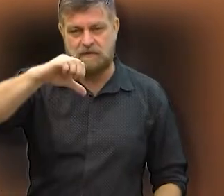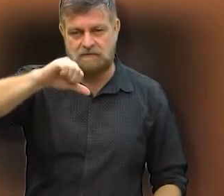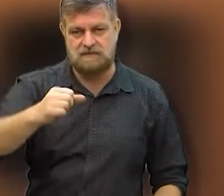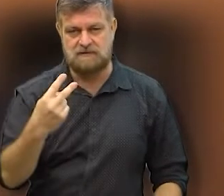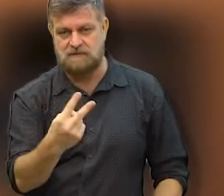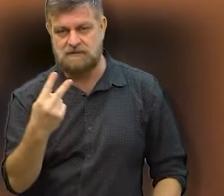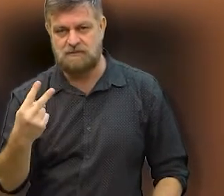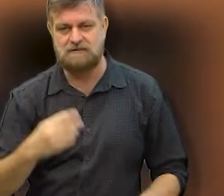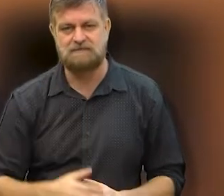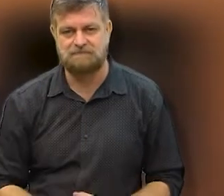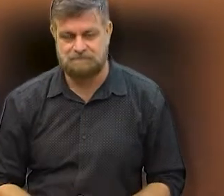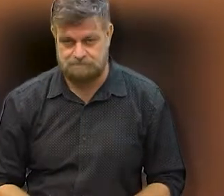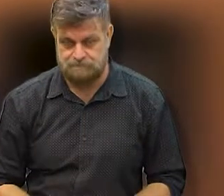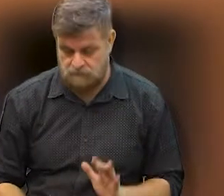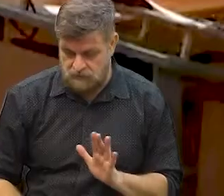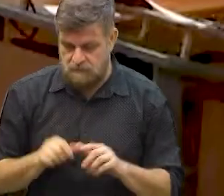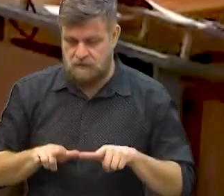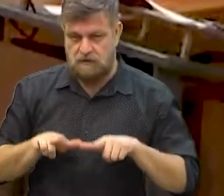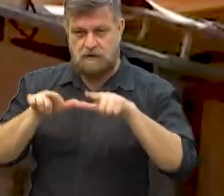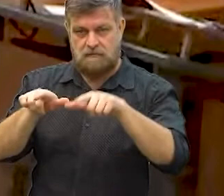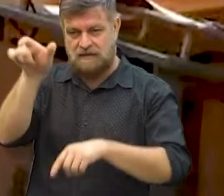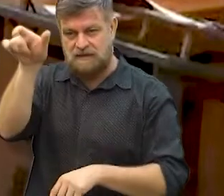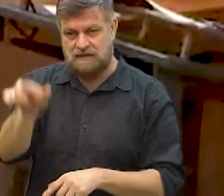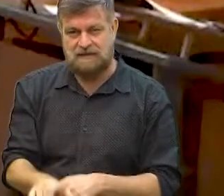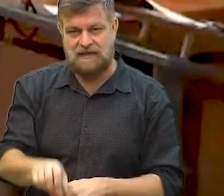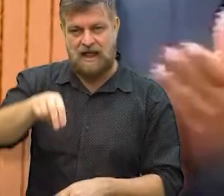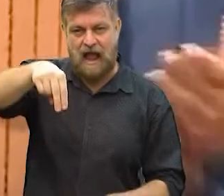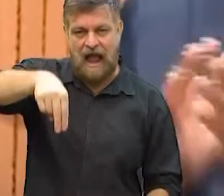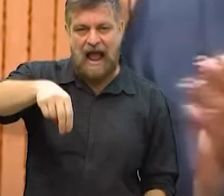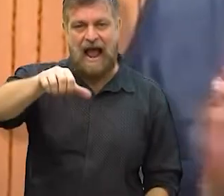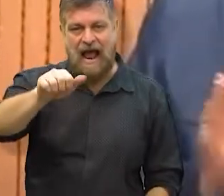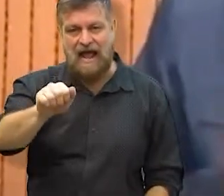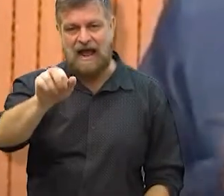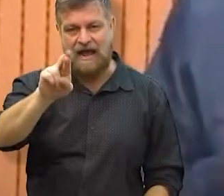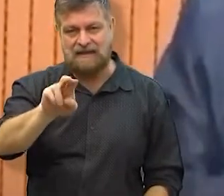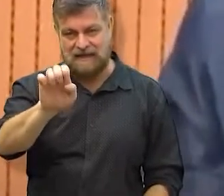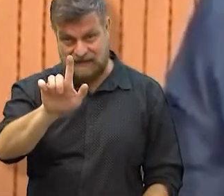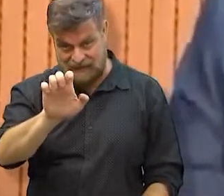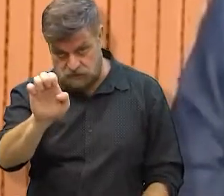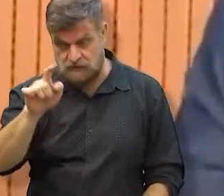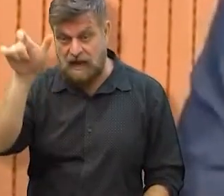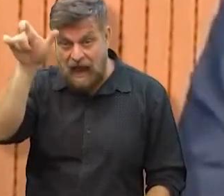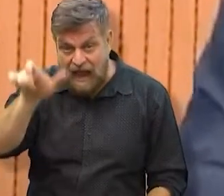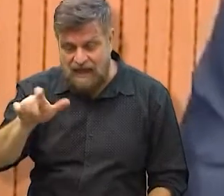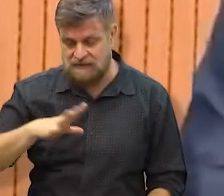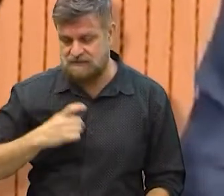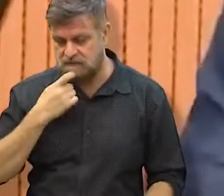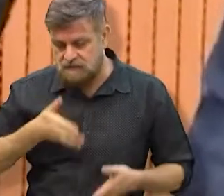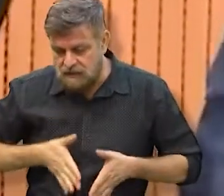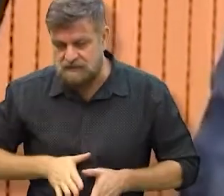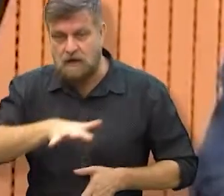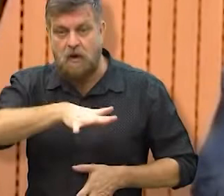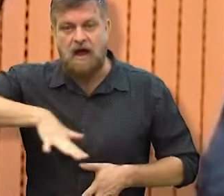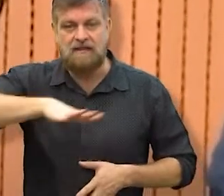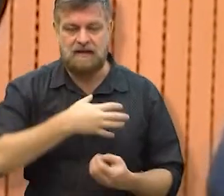lá de 1922. A primeira homenageada foi Nádia Regina Gesueli. Natural de Campinas,